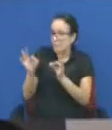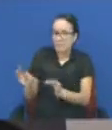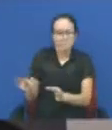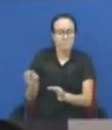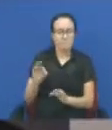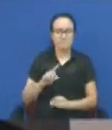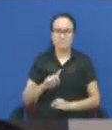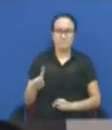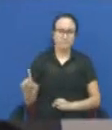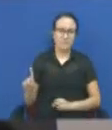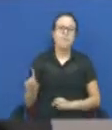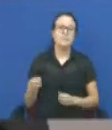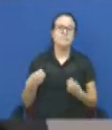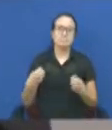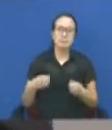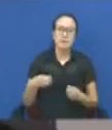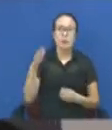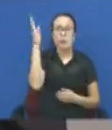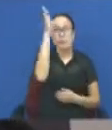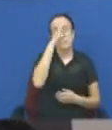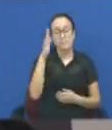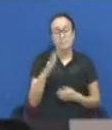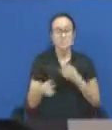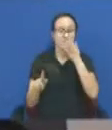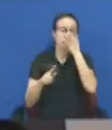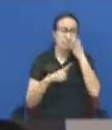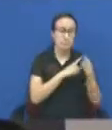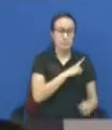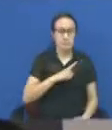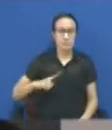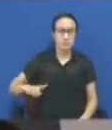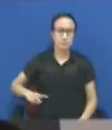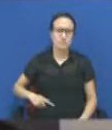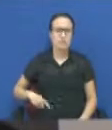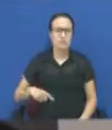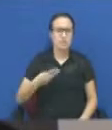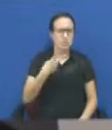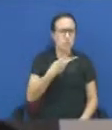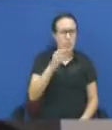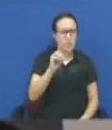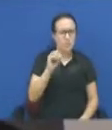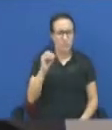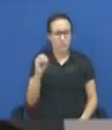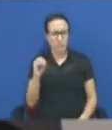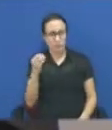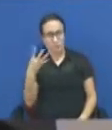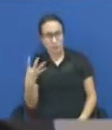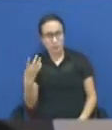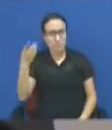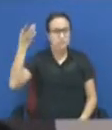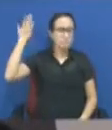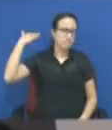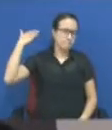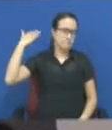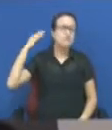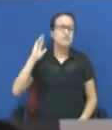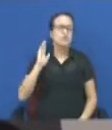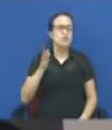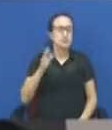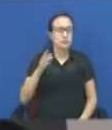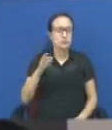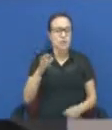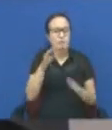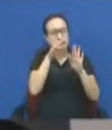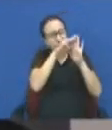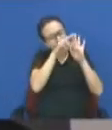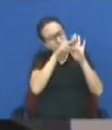sabe que o governo brasileiro, em 2004, chegou a elaborar um plano nacional de combate ao trabalho infantil. E